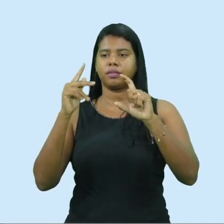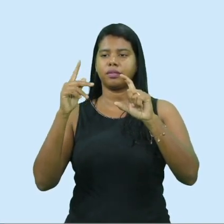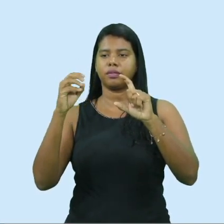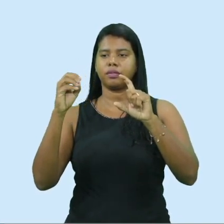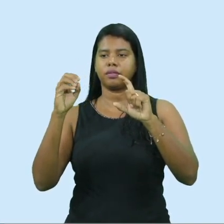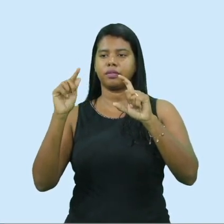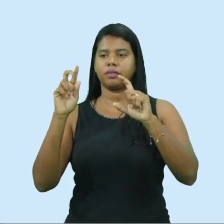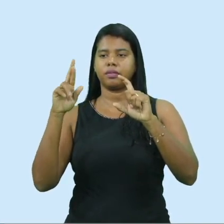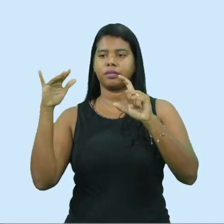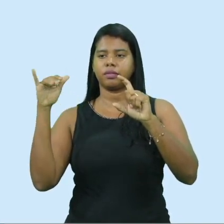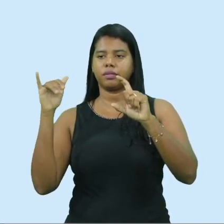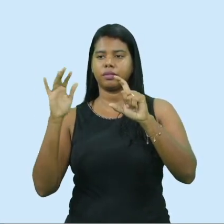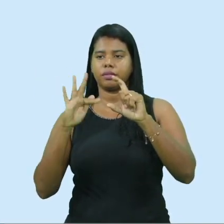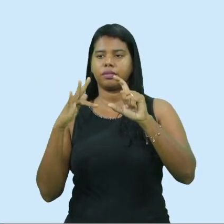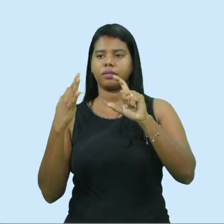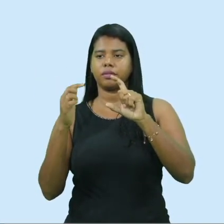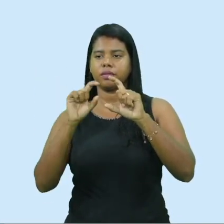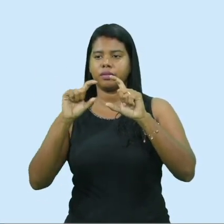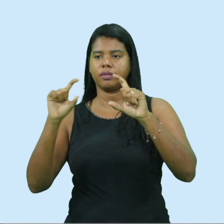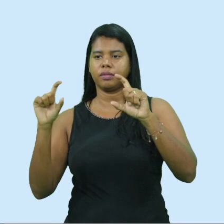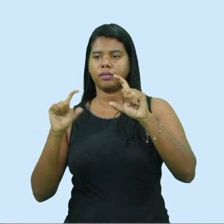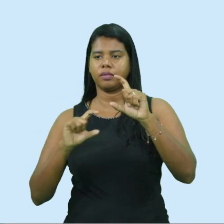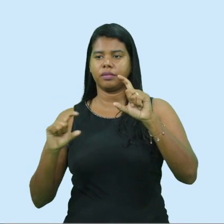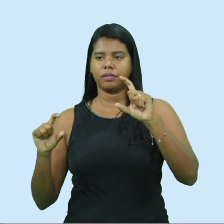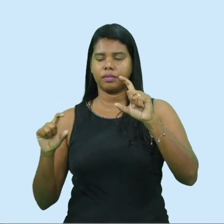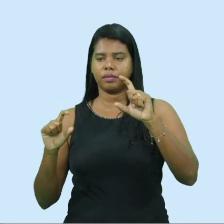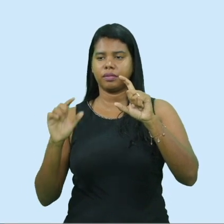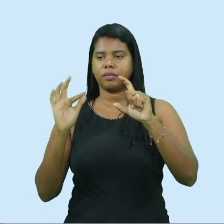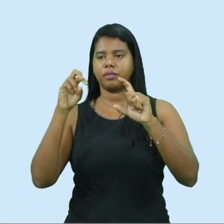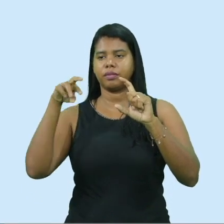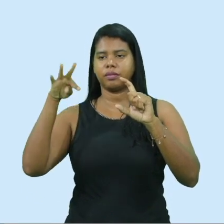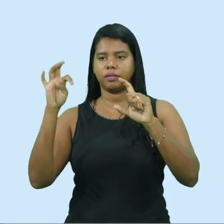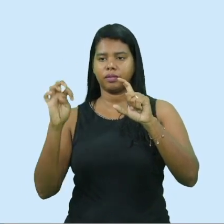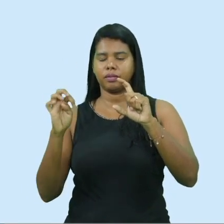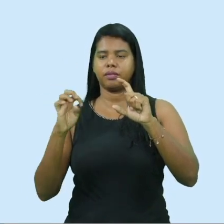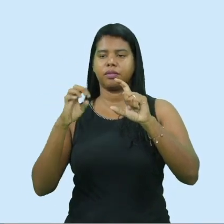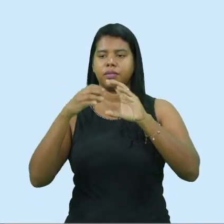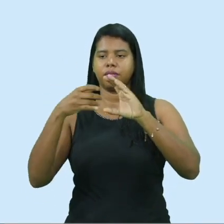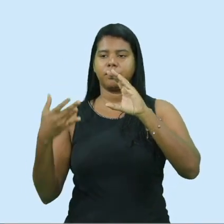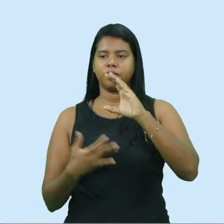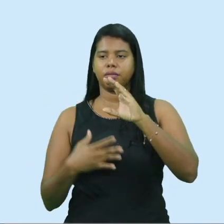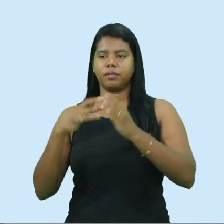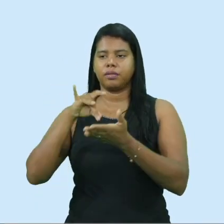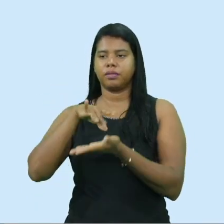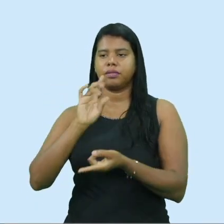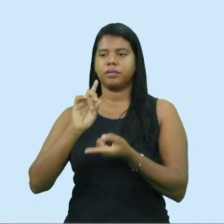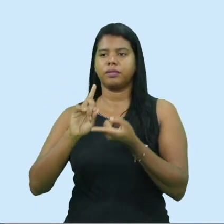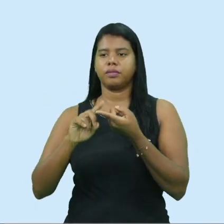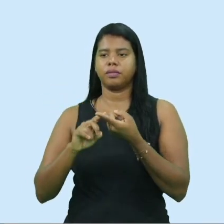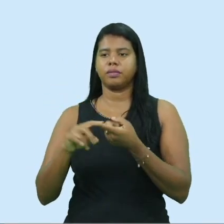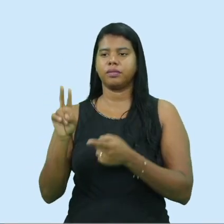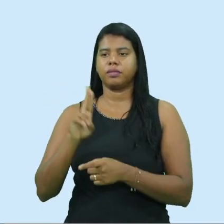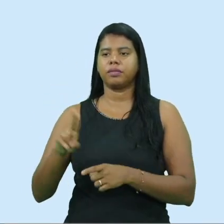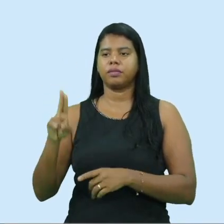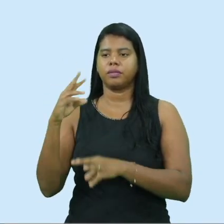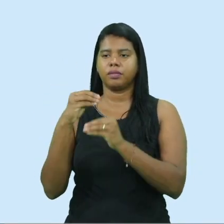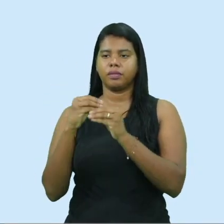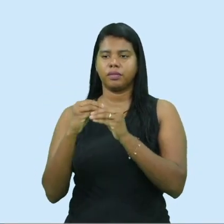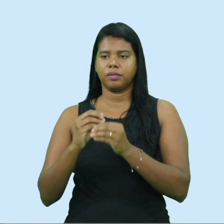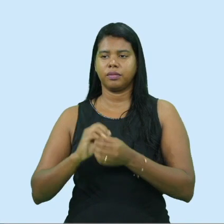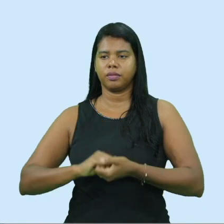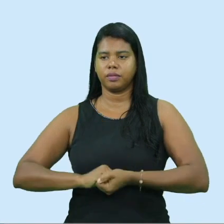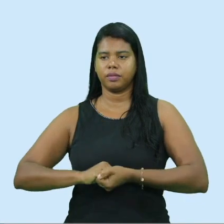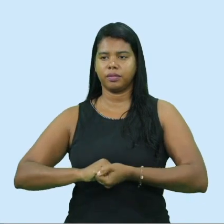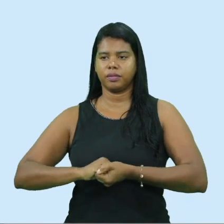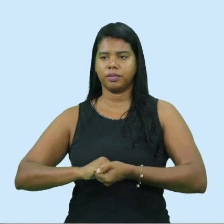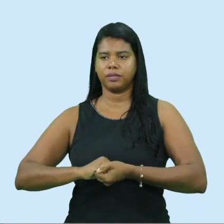é um conjunto de fontes tipográficas com as mesmas características estilísticas fundamentais.